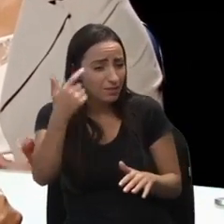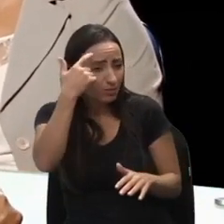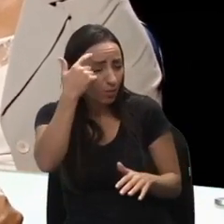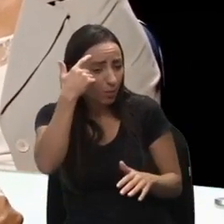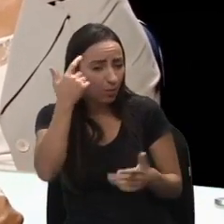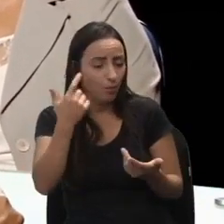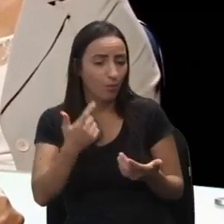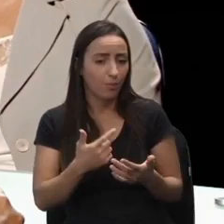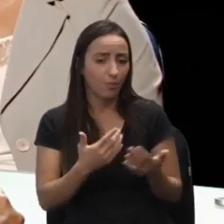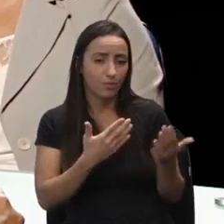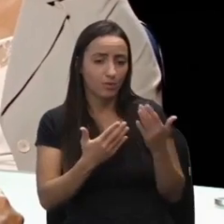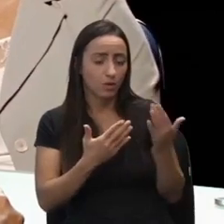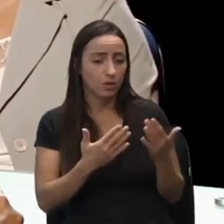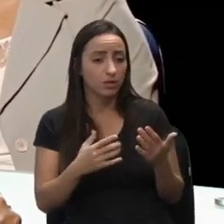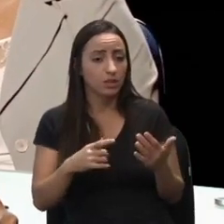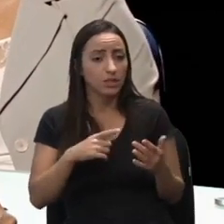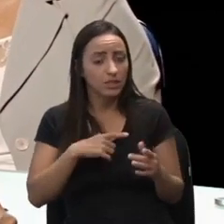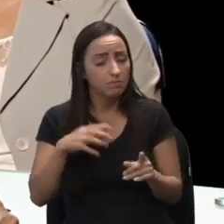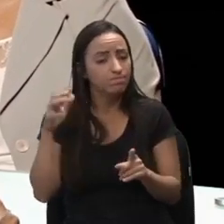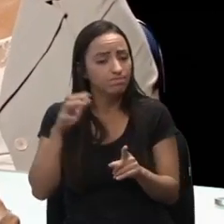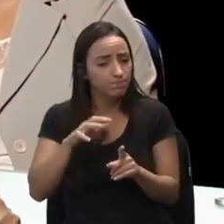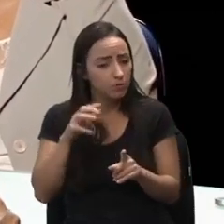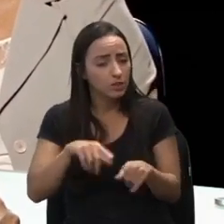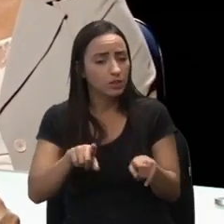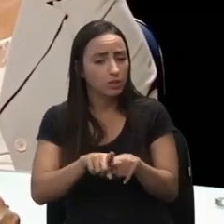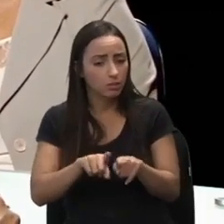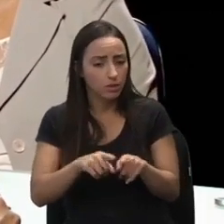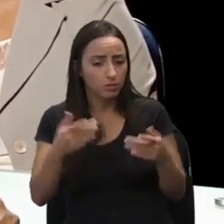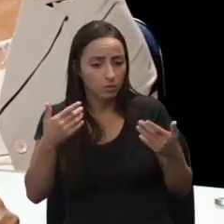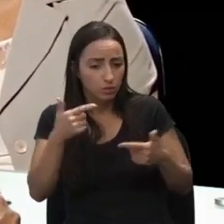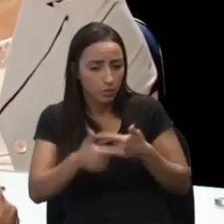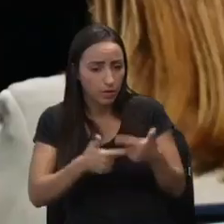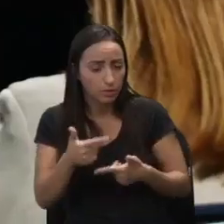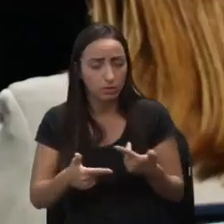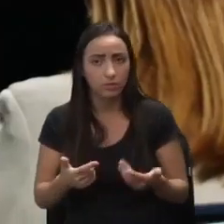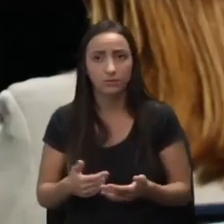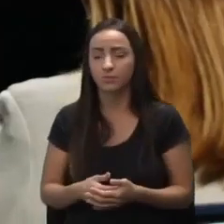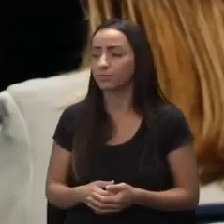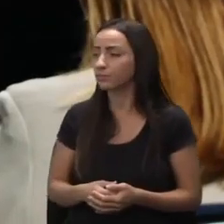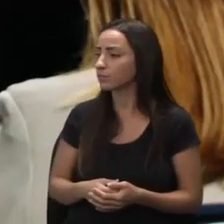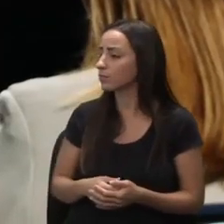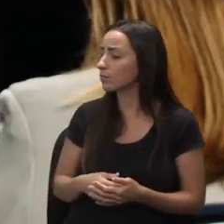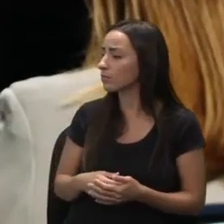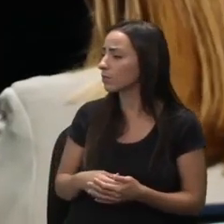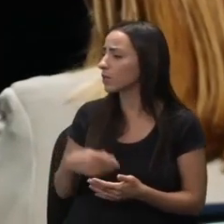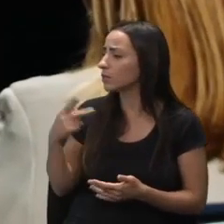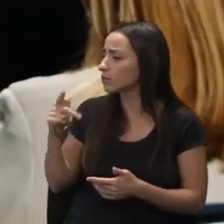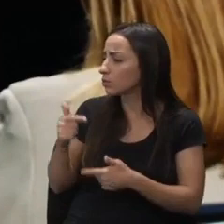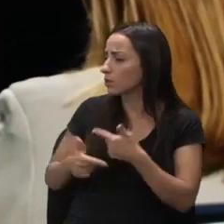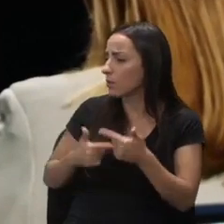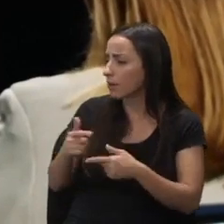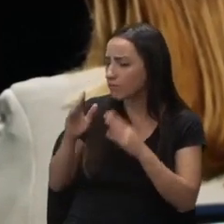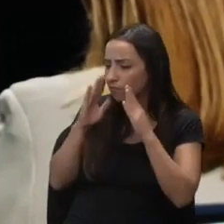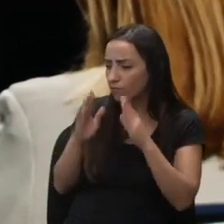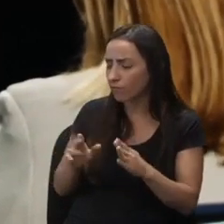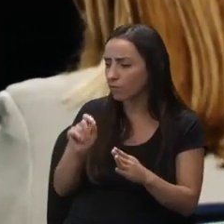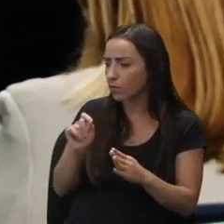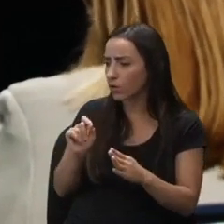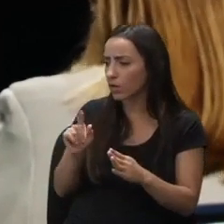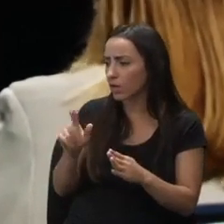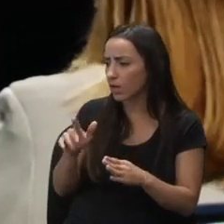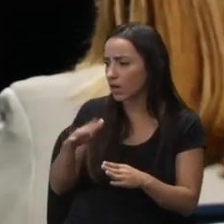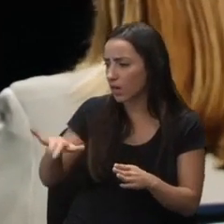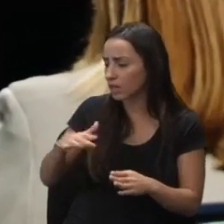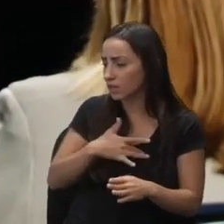e acaba tendo uma forte influência também sobre os seus trabalhadores. O seu trabalho foi focado basicamente na área